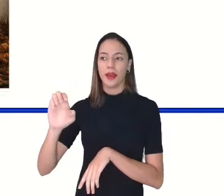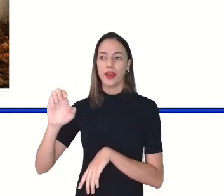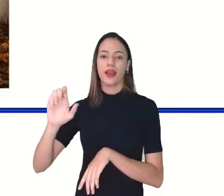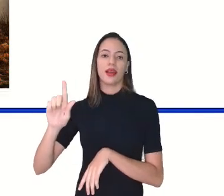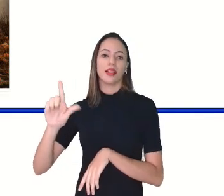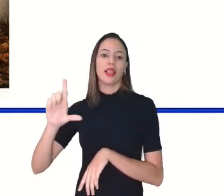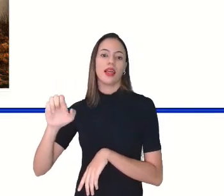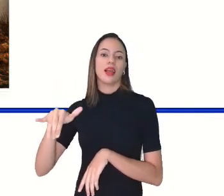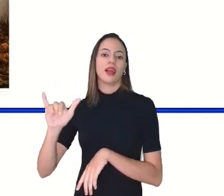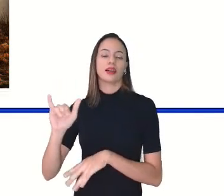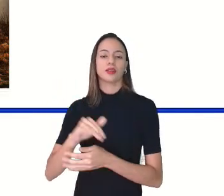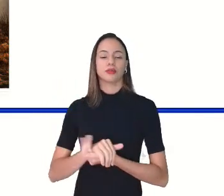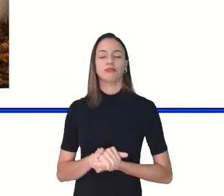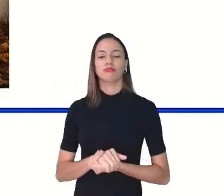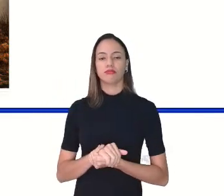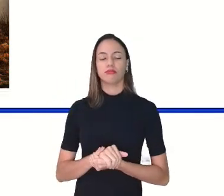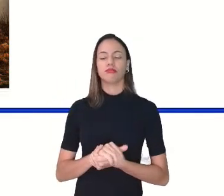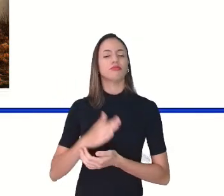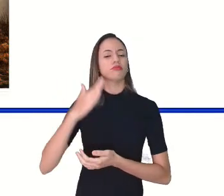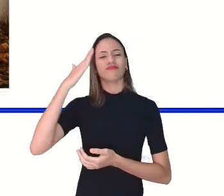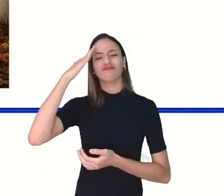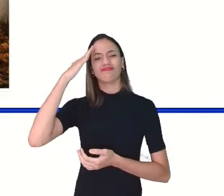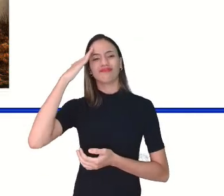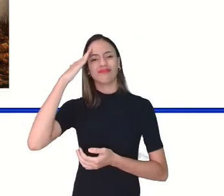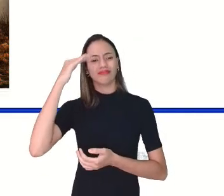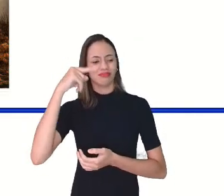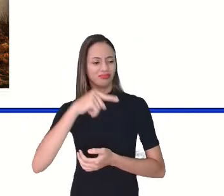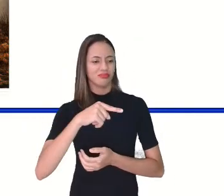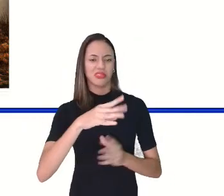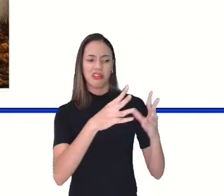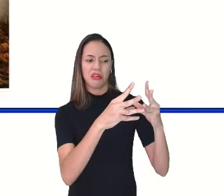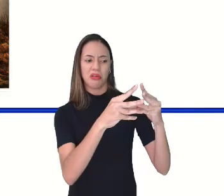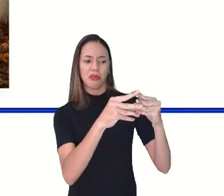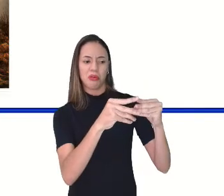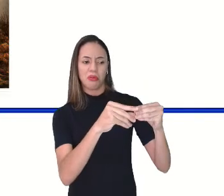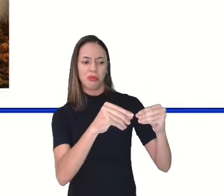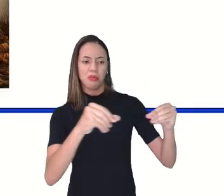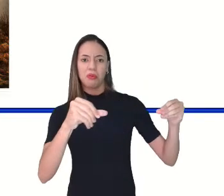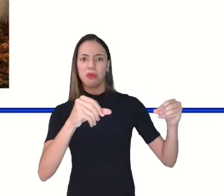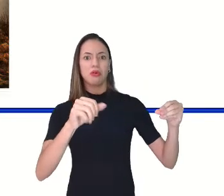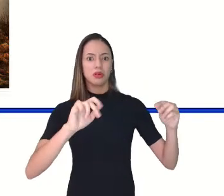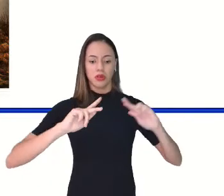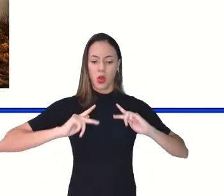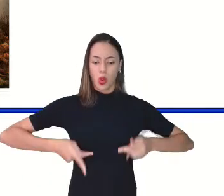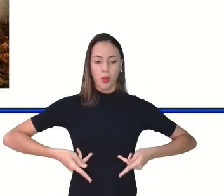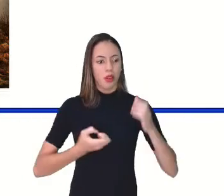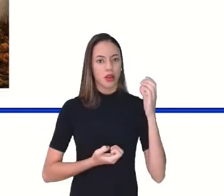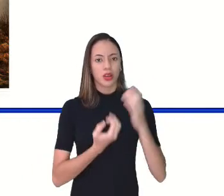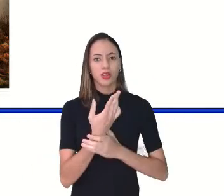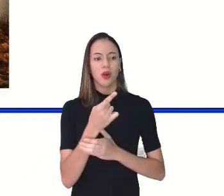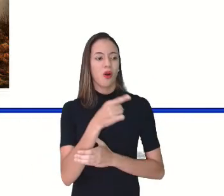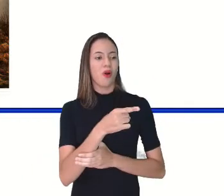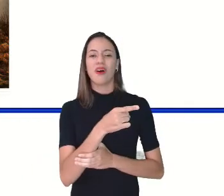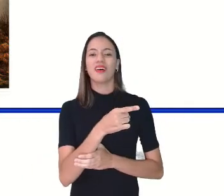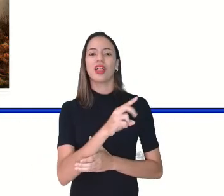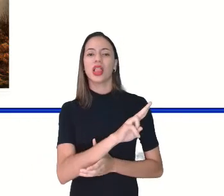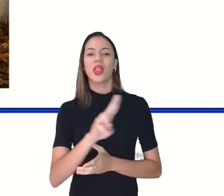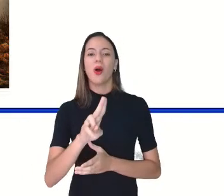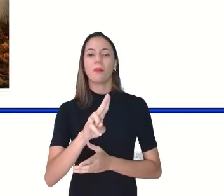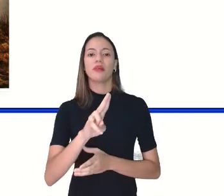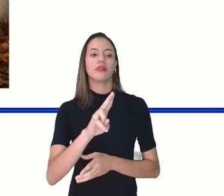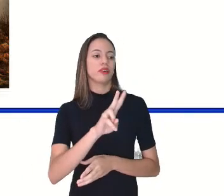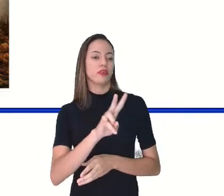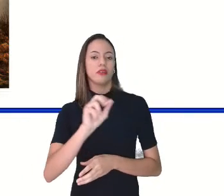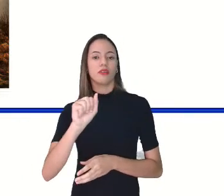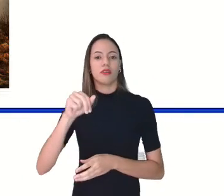Vanessa. Não Opa! entendo por que, quando destruímos algo criado pelo homem, chamamos isso de vandalismo.